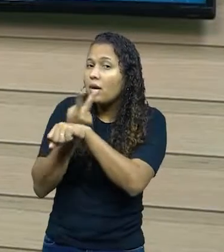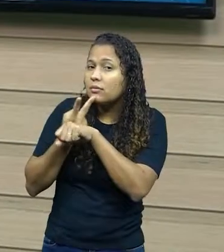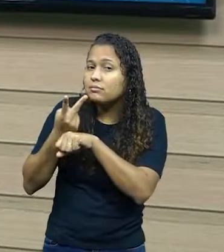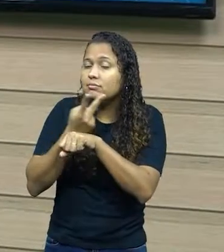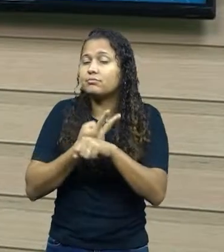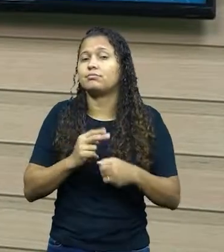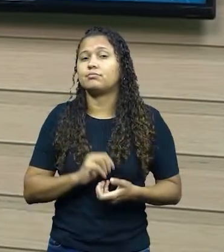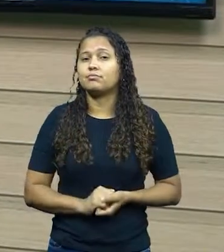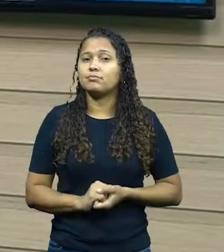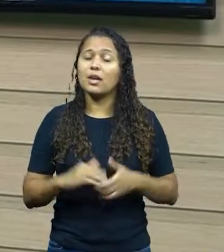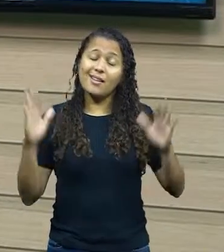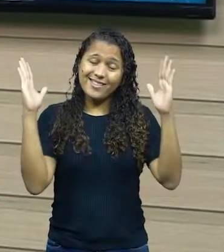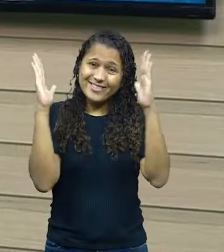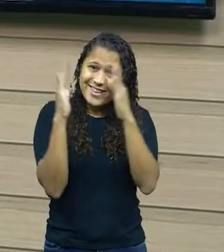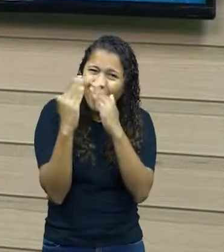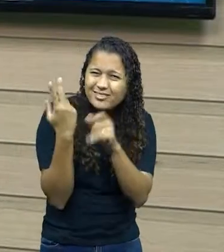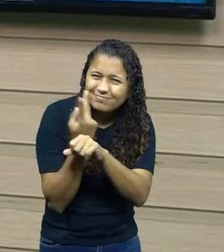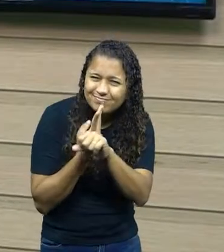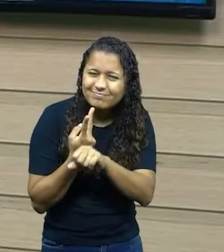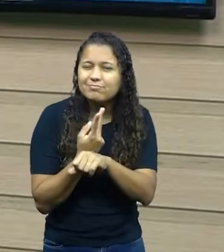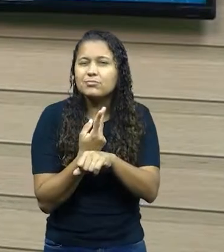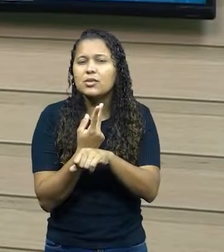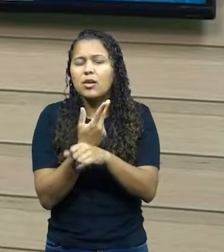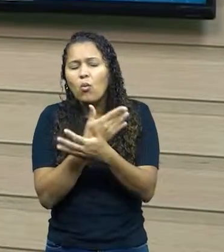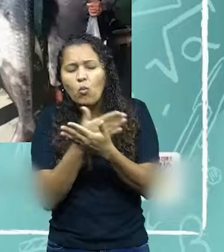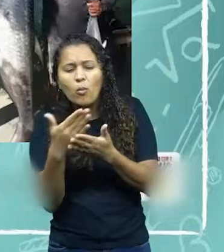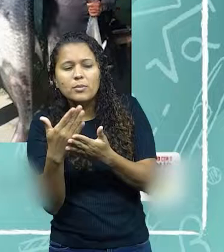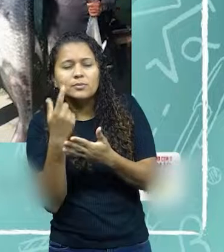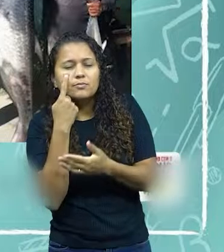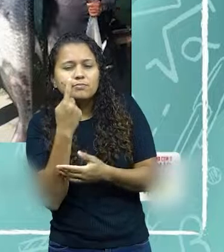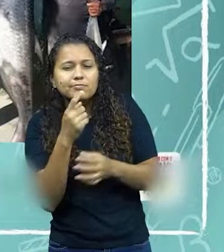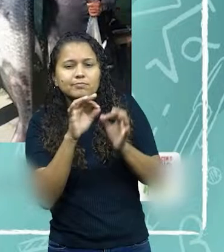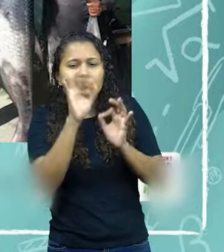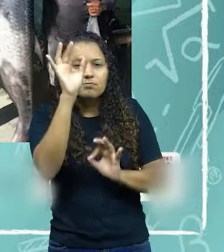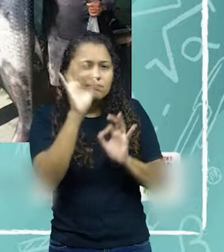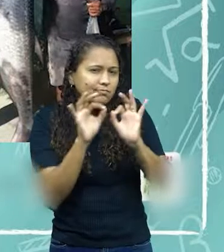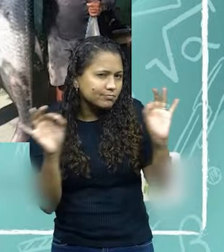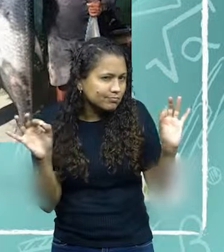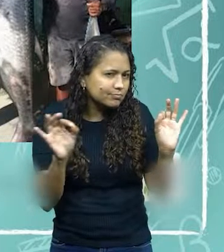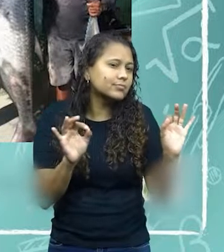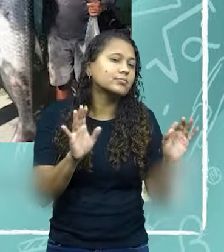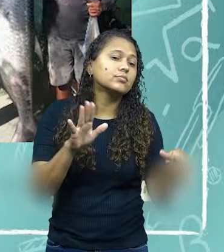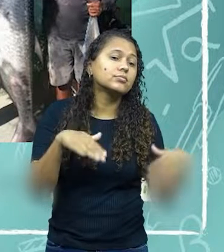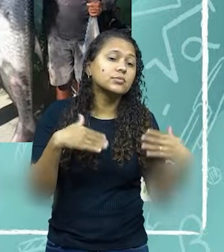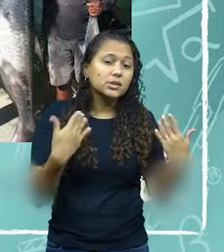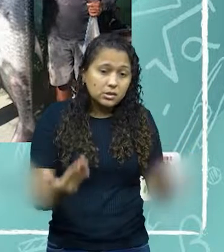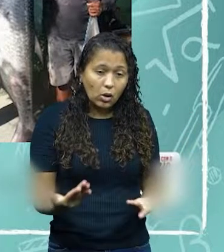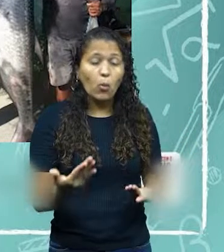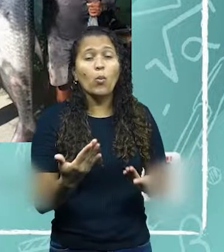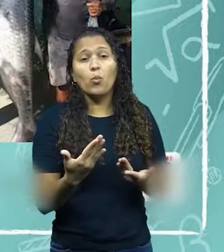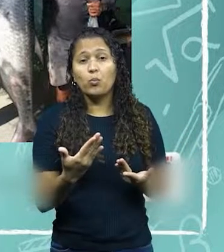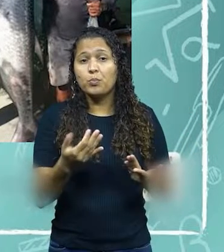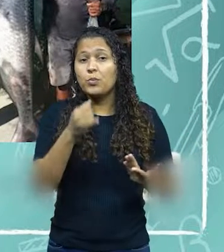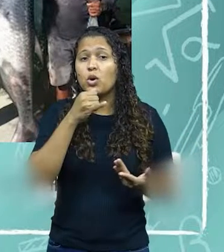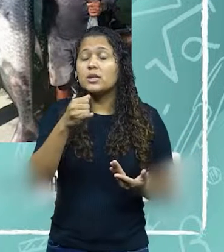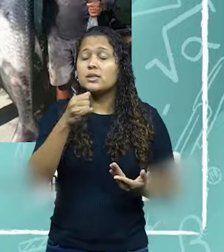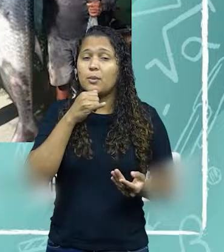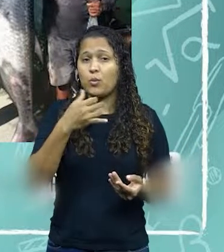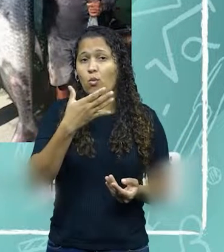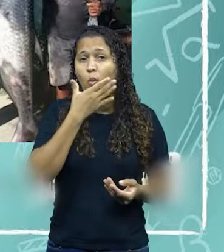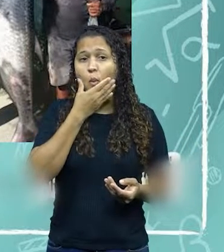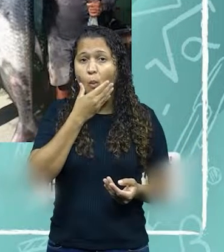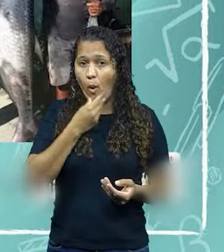por moradia, começou-se a necessidade de medir. Normalmente, o ser humano ele começou a comparar as